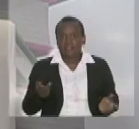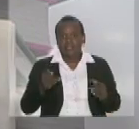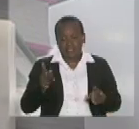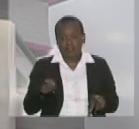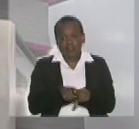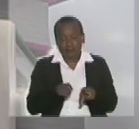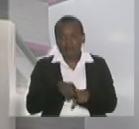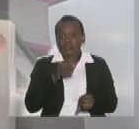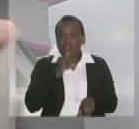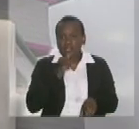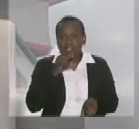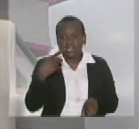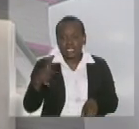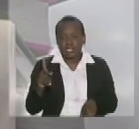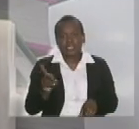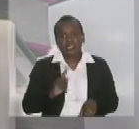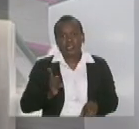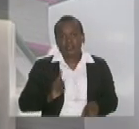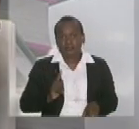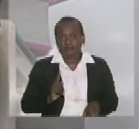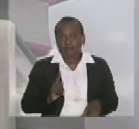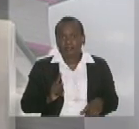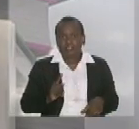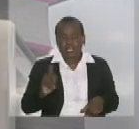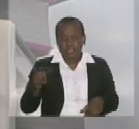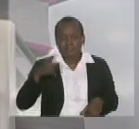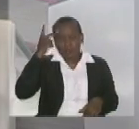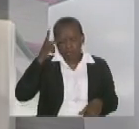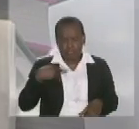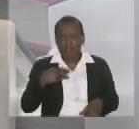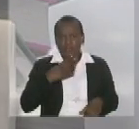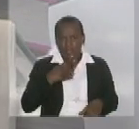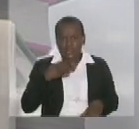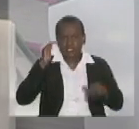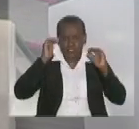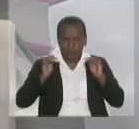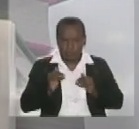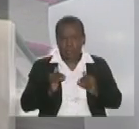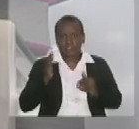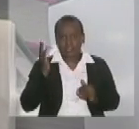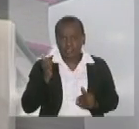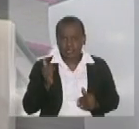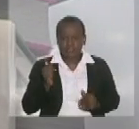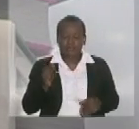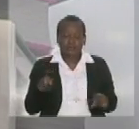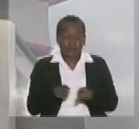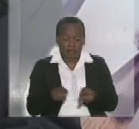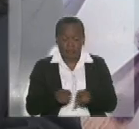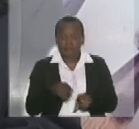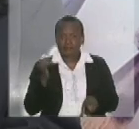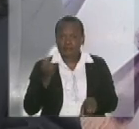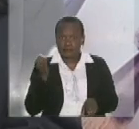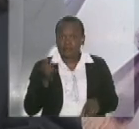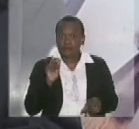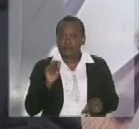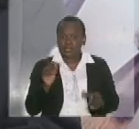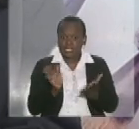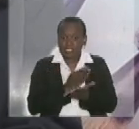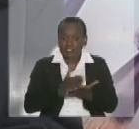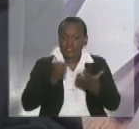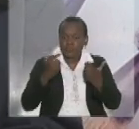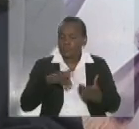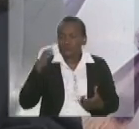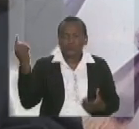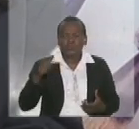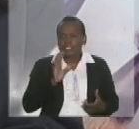dominando, né? E ele é um exemplo de que não, de que ele se conhece e se respeita nesse sentido, né? E o que é interessante é que sempre um livro fala